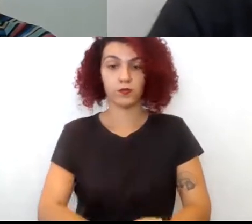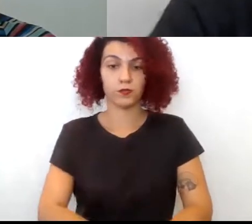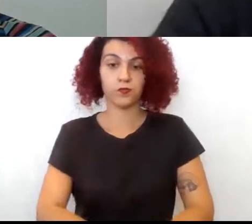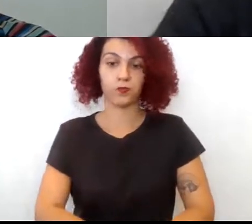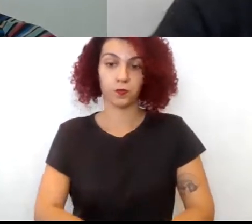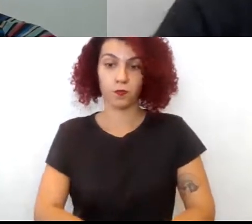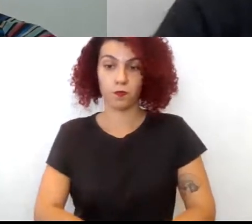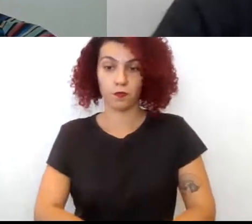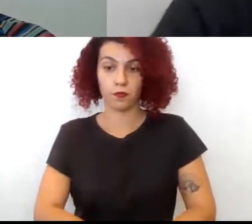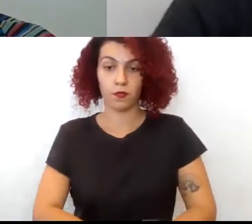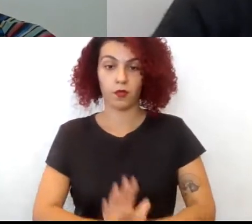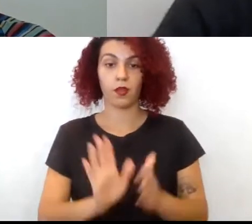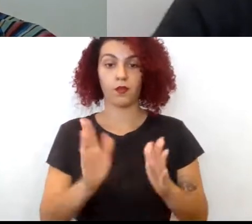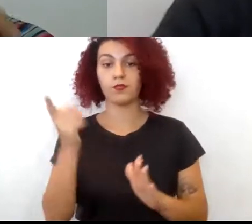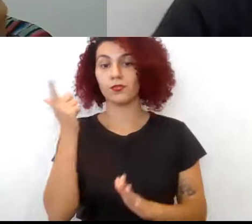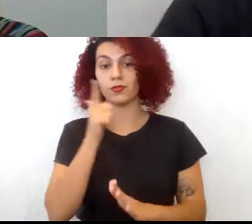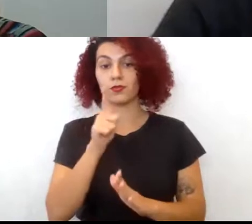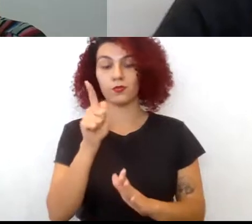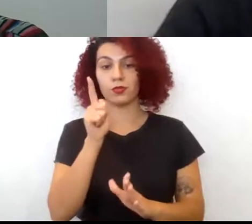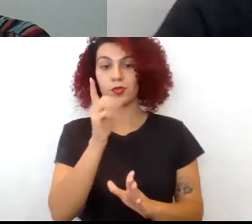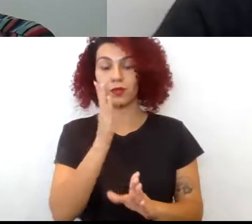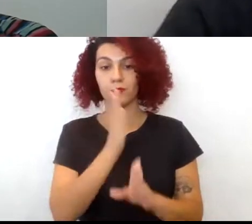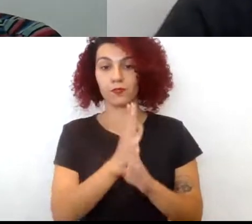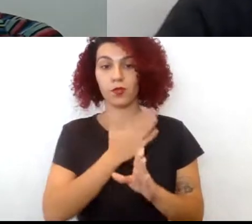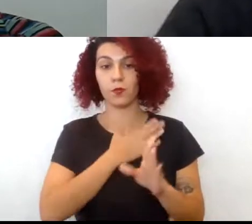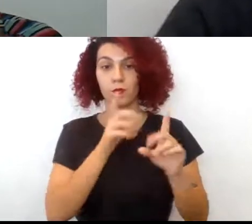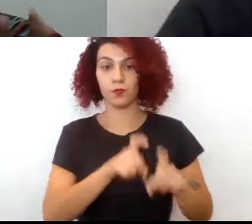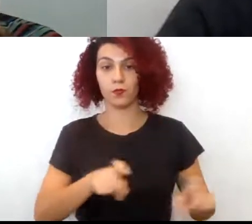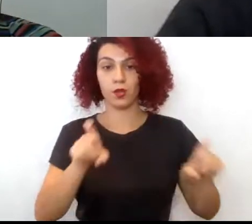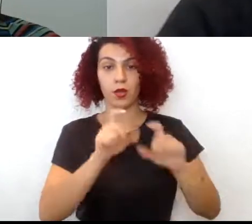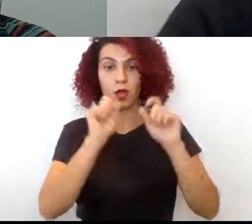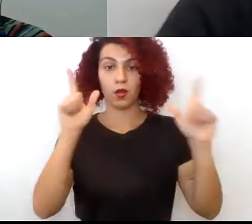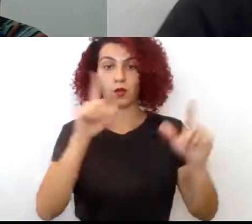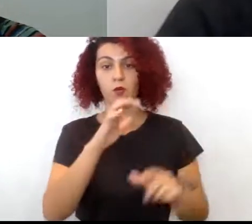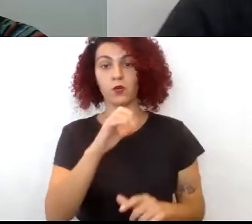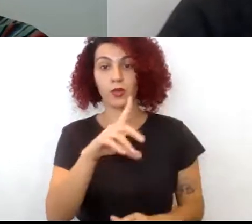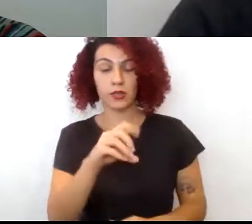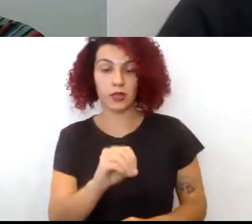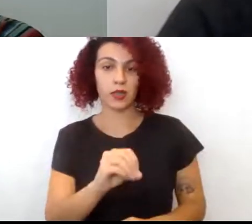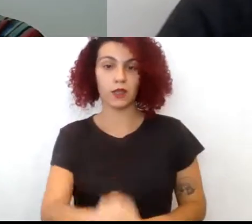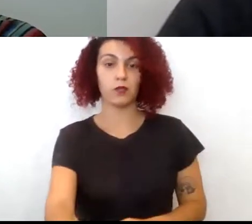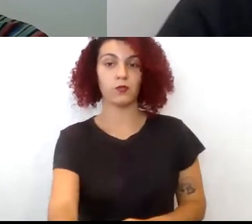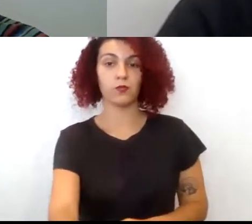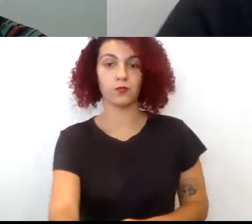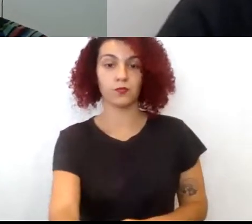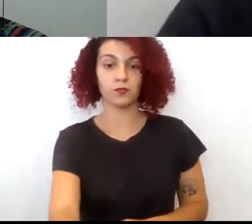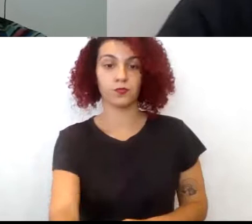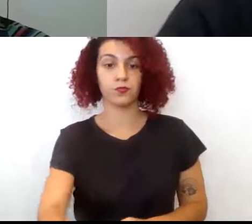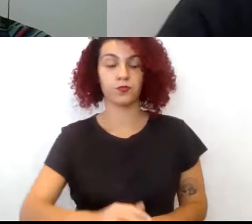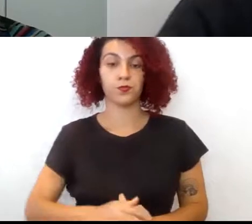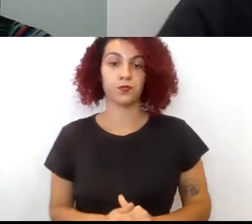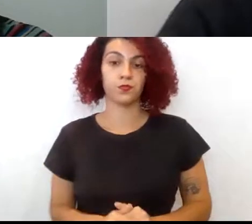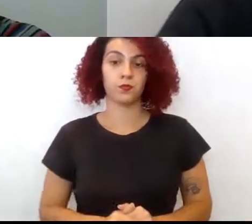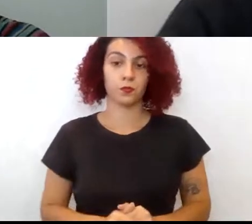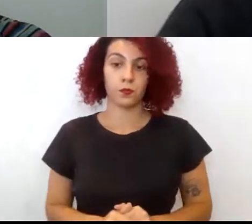É mas eu não consegui achar no meu computador cheguei acordei cedo né lá depois das quatro horas da manhã que a minha gata